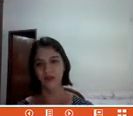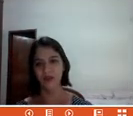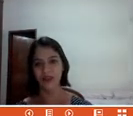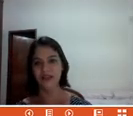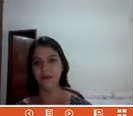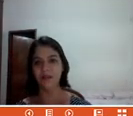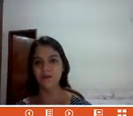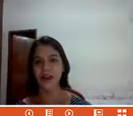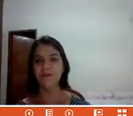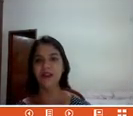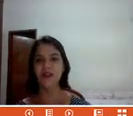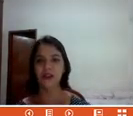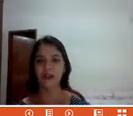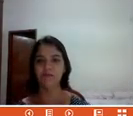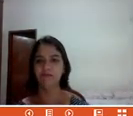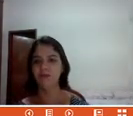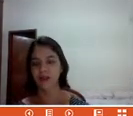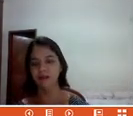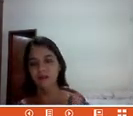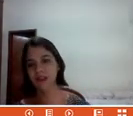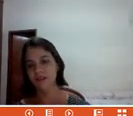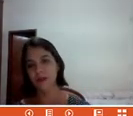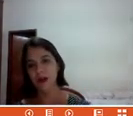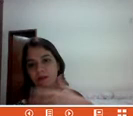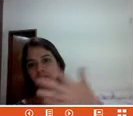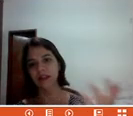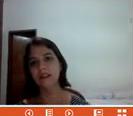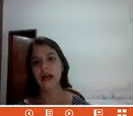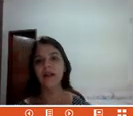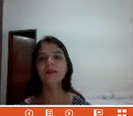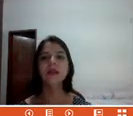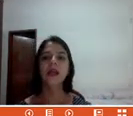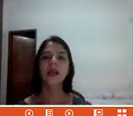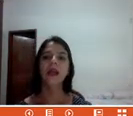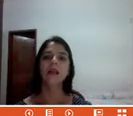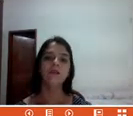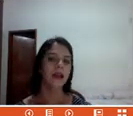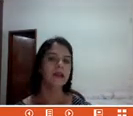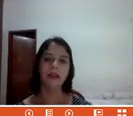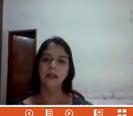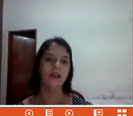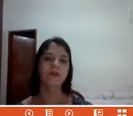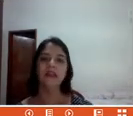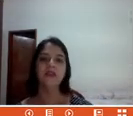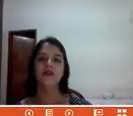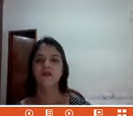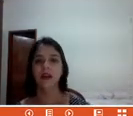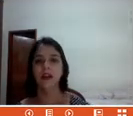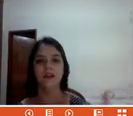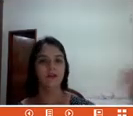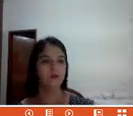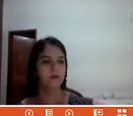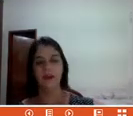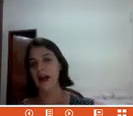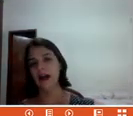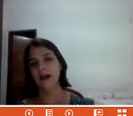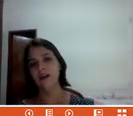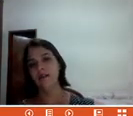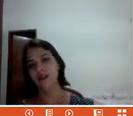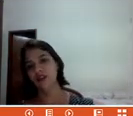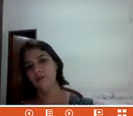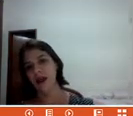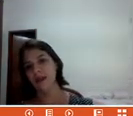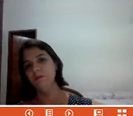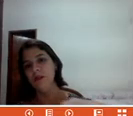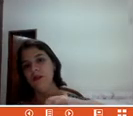no português mesmo, né, a mandioca. Então, se você vai para outros estados, ela tem denominações diferentes. Em algum lugar ela